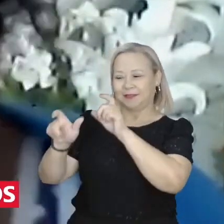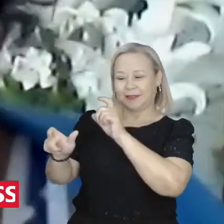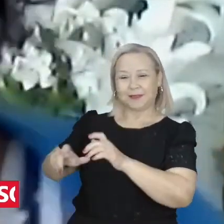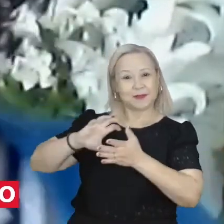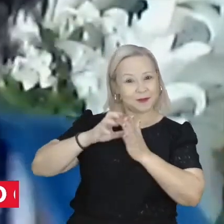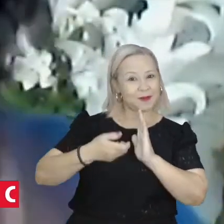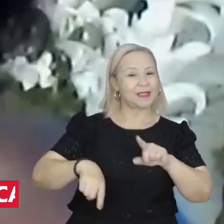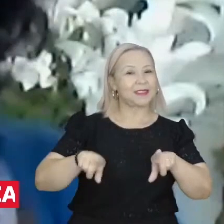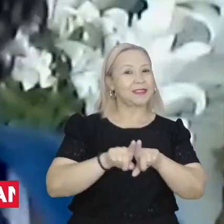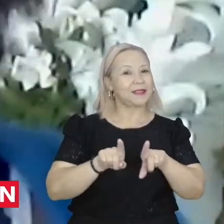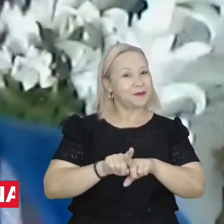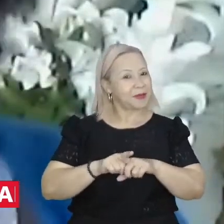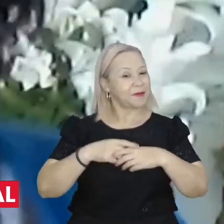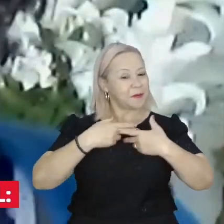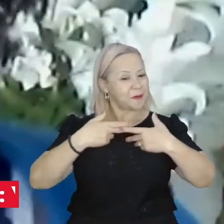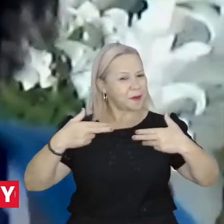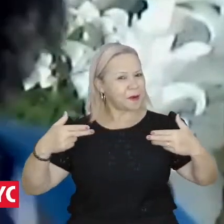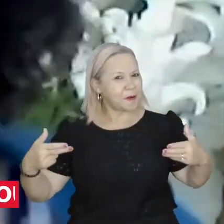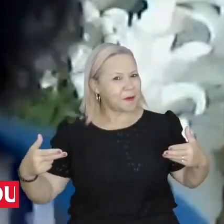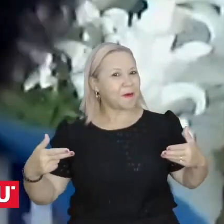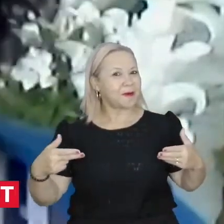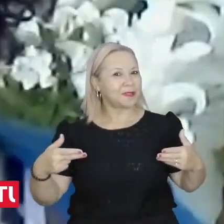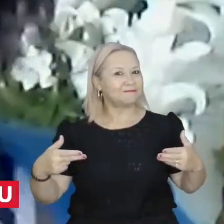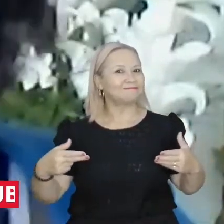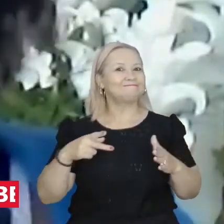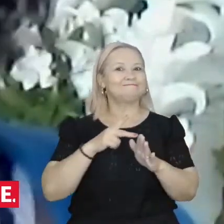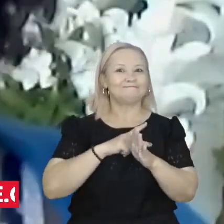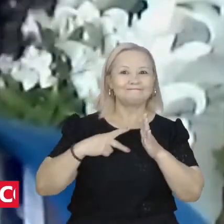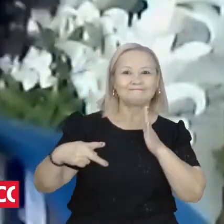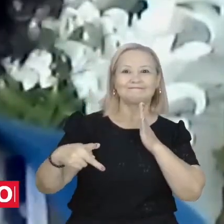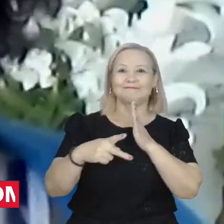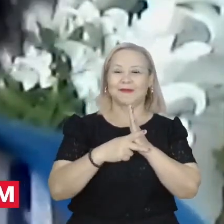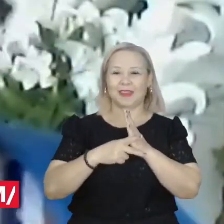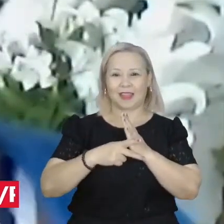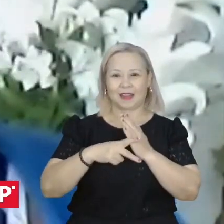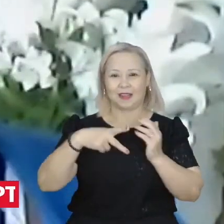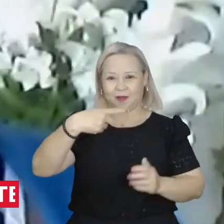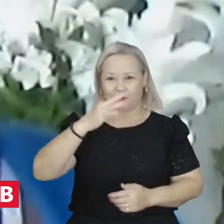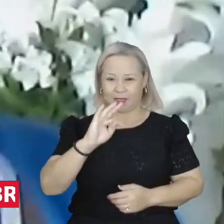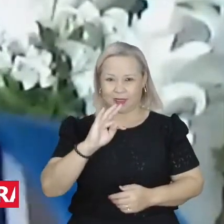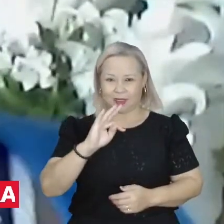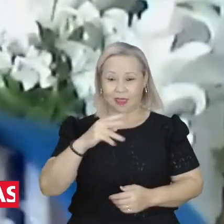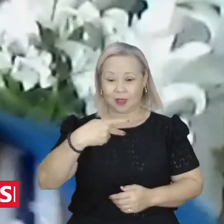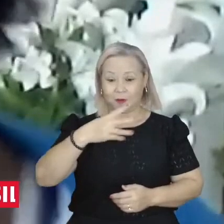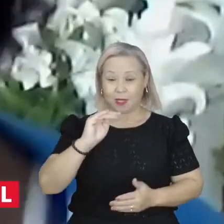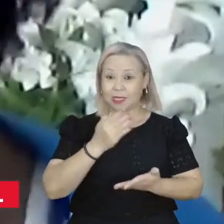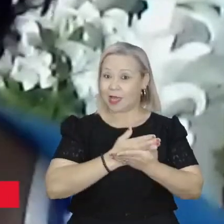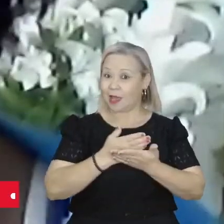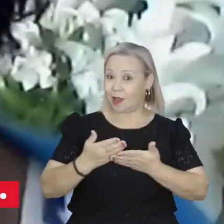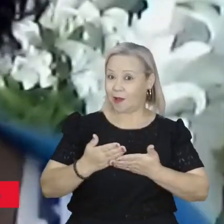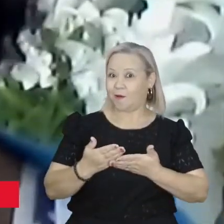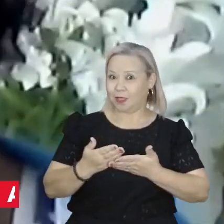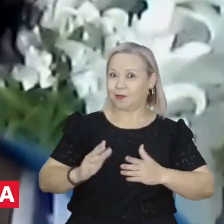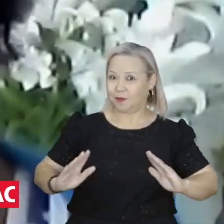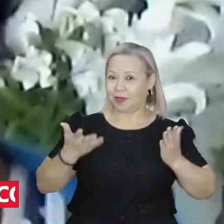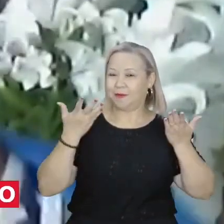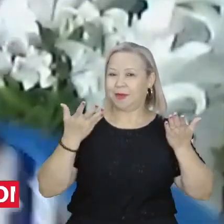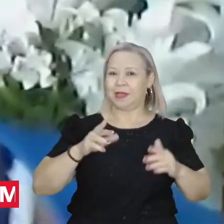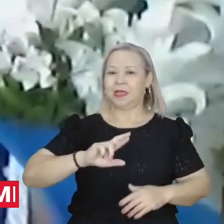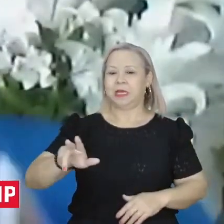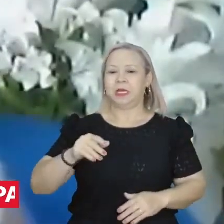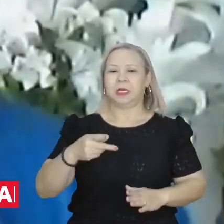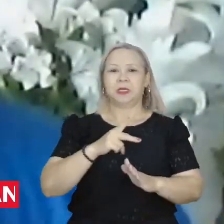onde, mesmo tendo divergência ideológica, soubemos, no lobby do batom, né, fazer